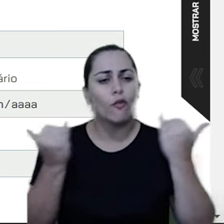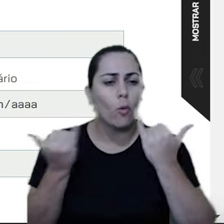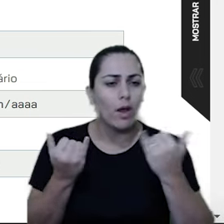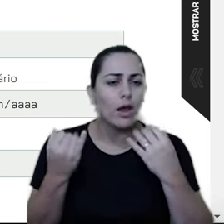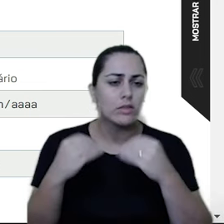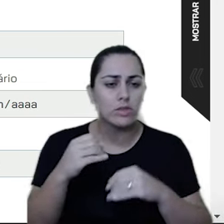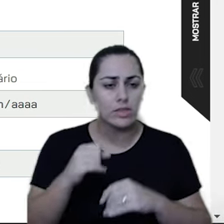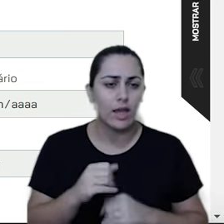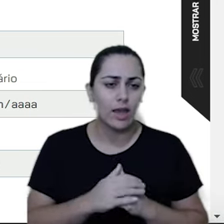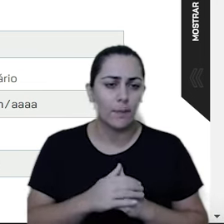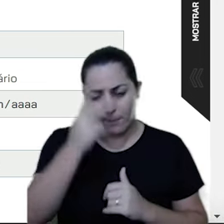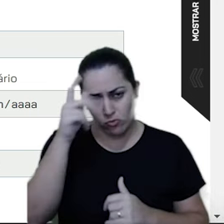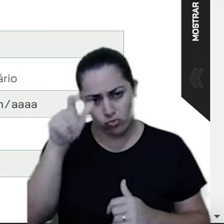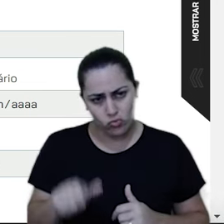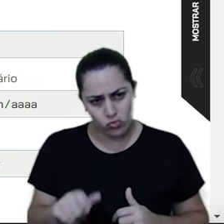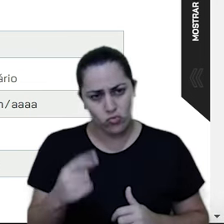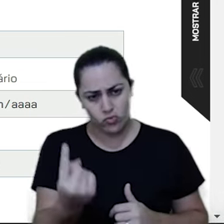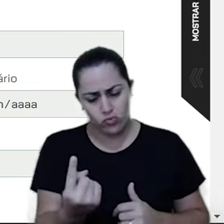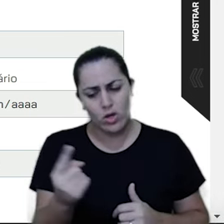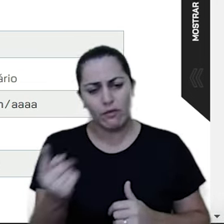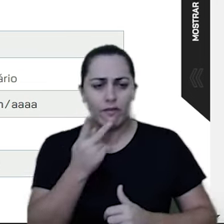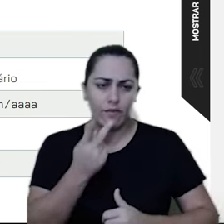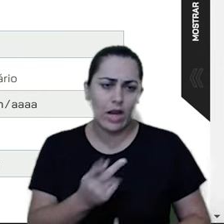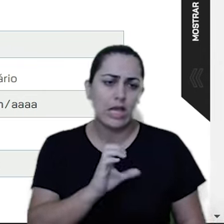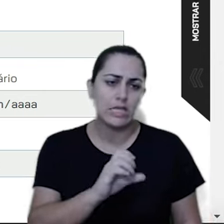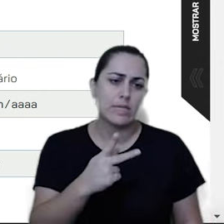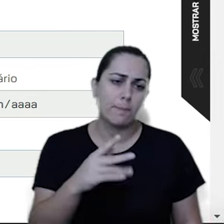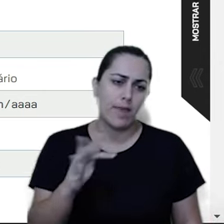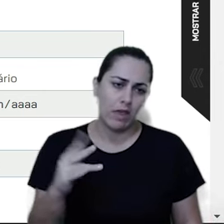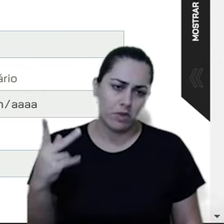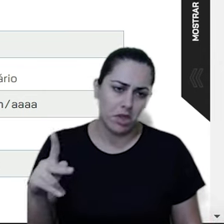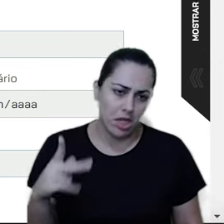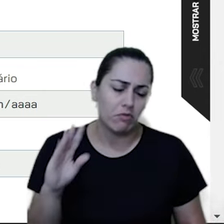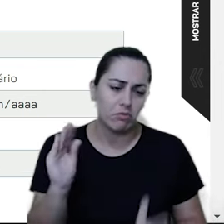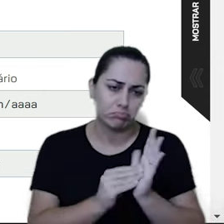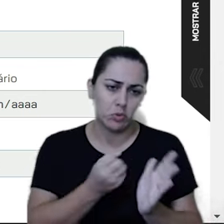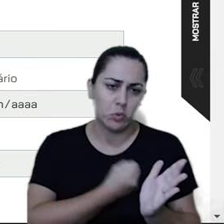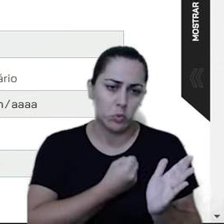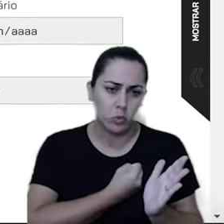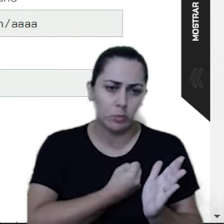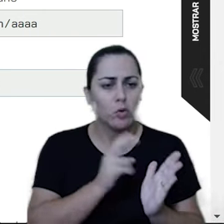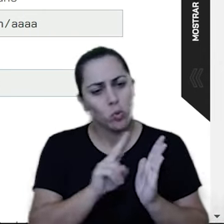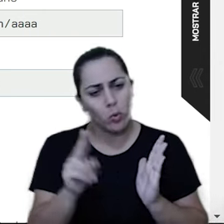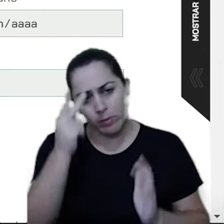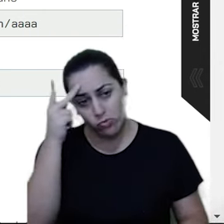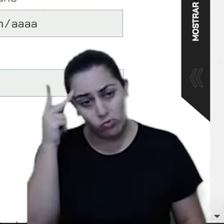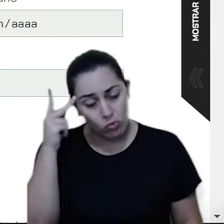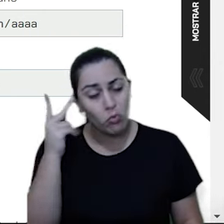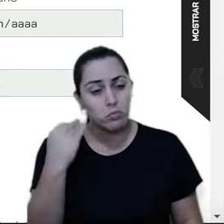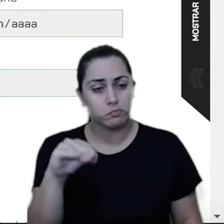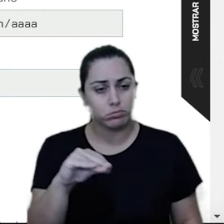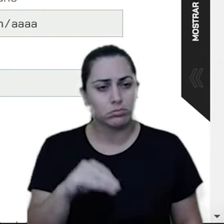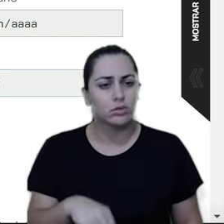informações se for uma pessoa física é o cliente que vai te falar ele vai te falar o cpf dele então você vai inserir o CPF vai colocar o nome da pessoa